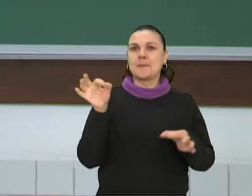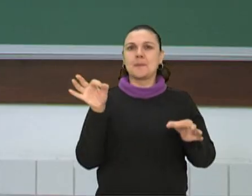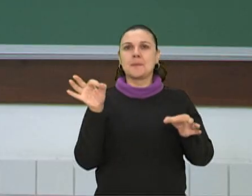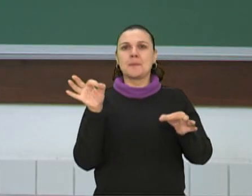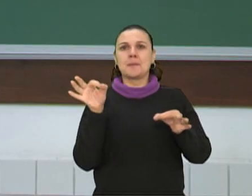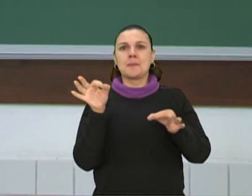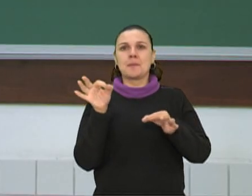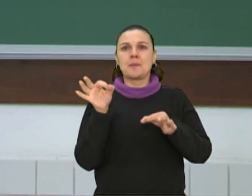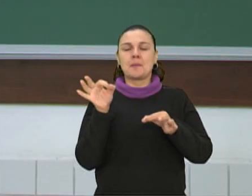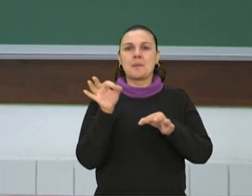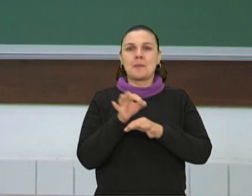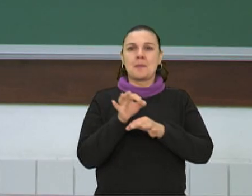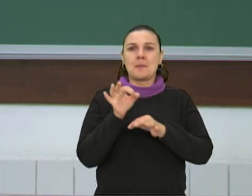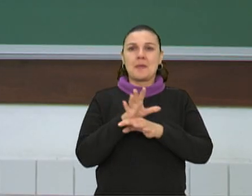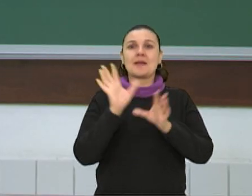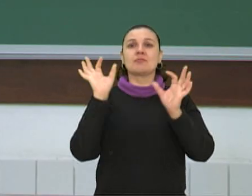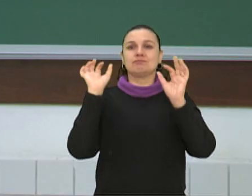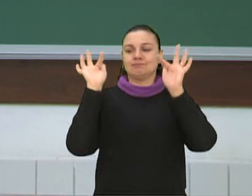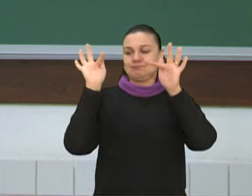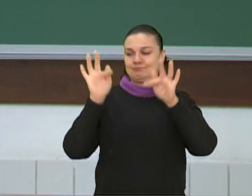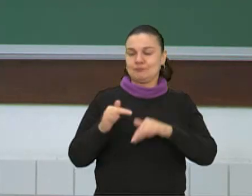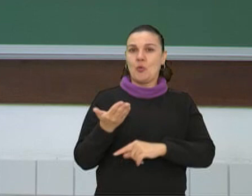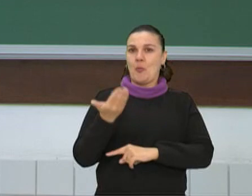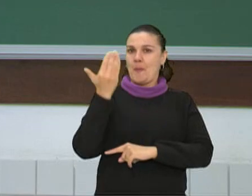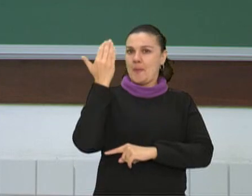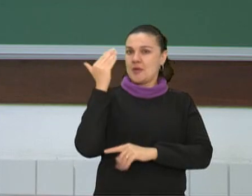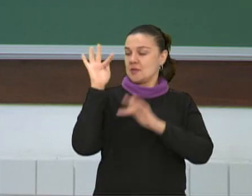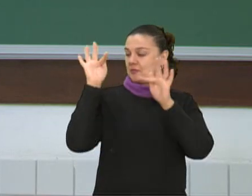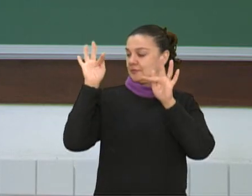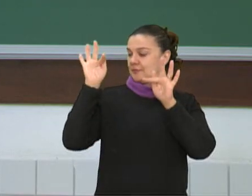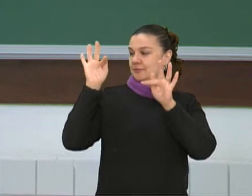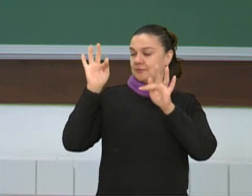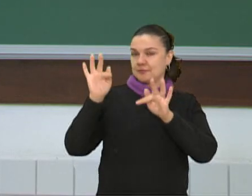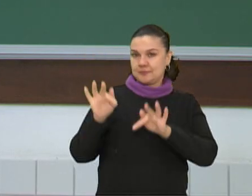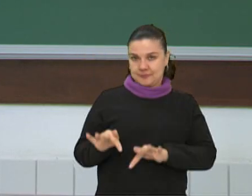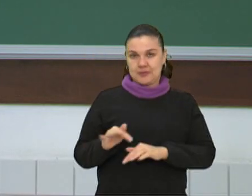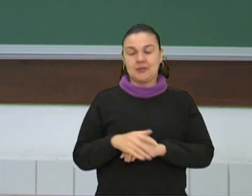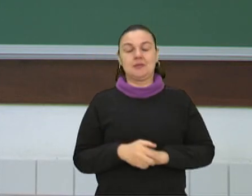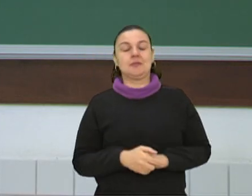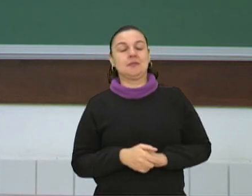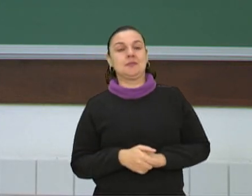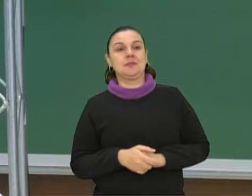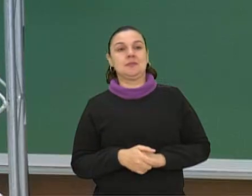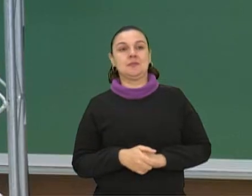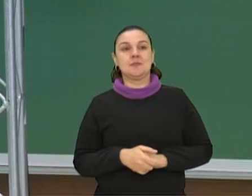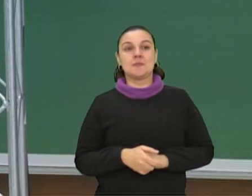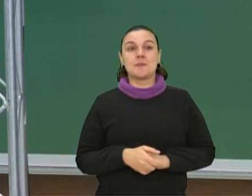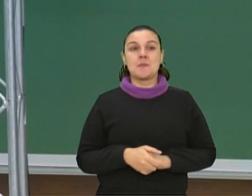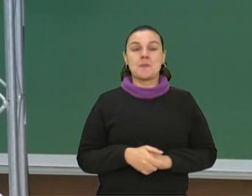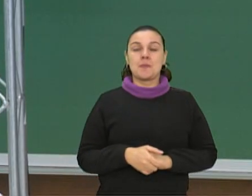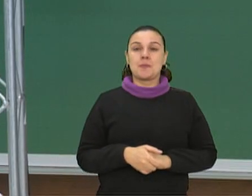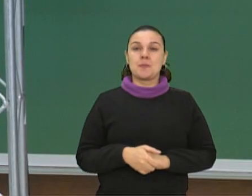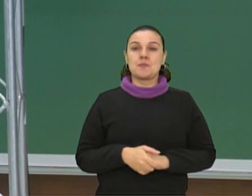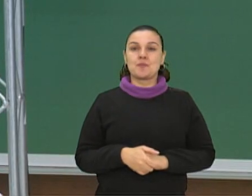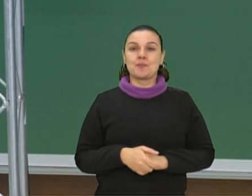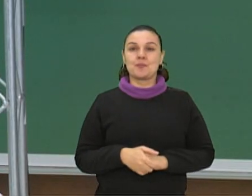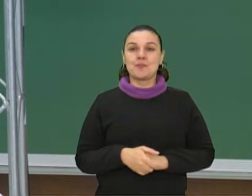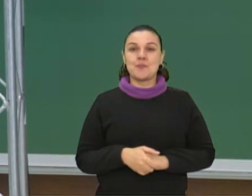um passado já concluído, ou seja, é uma ação passada que foi concluída. O